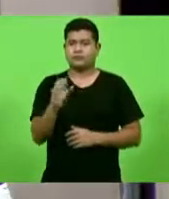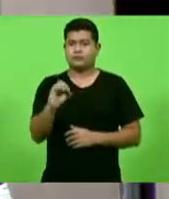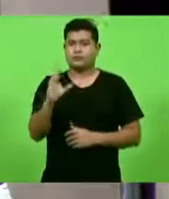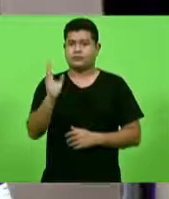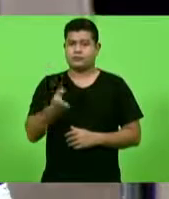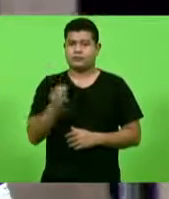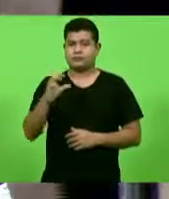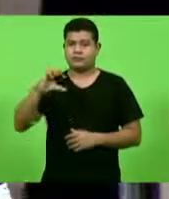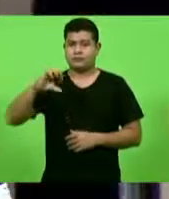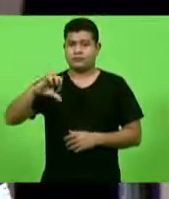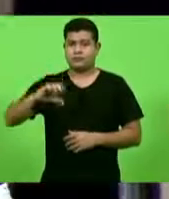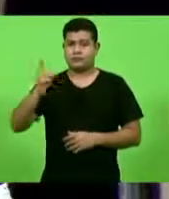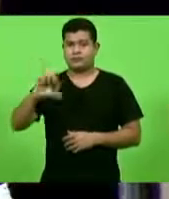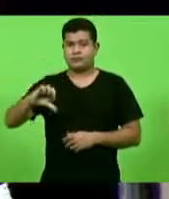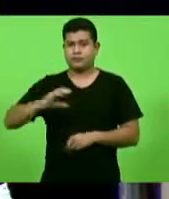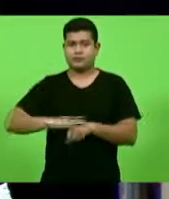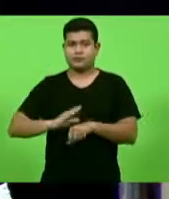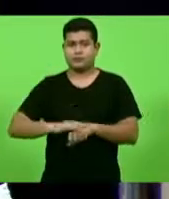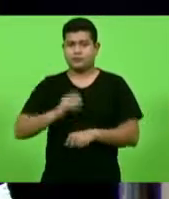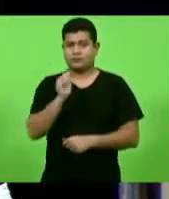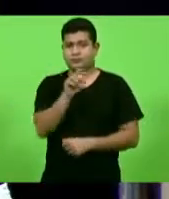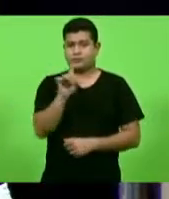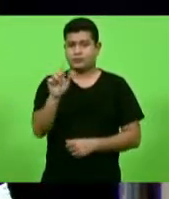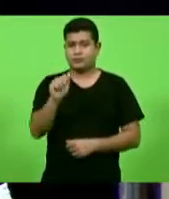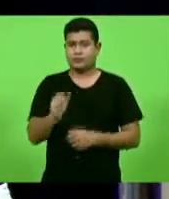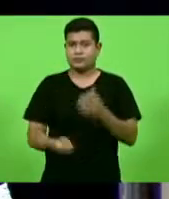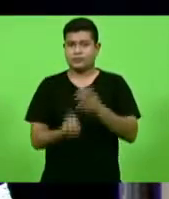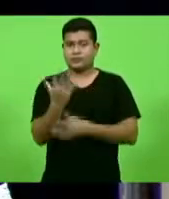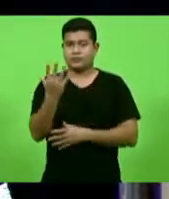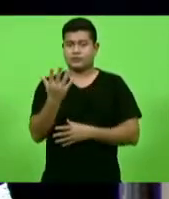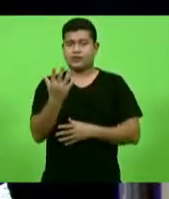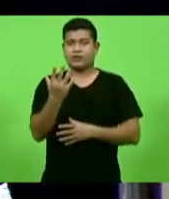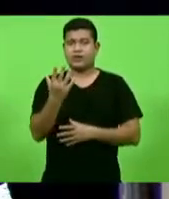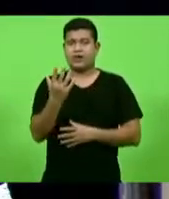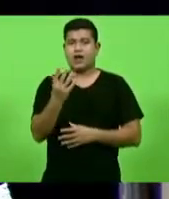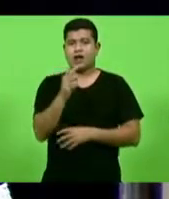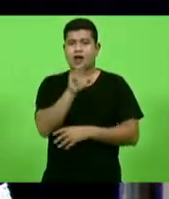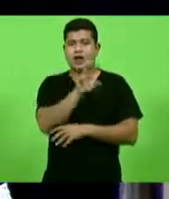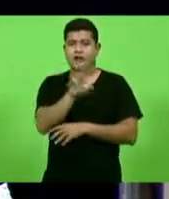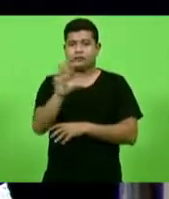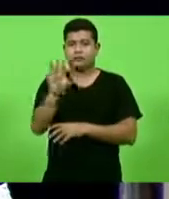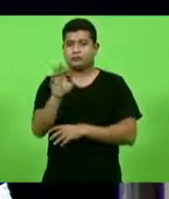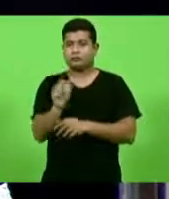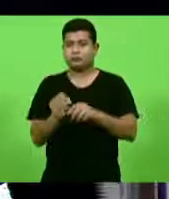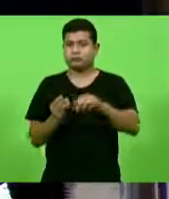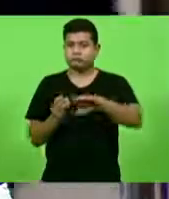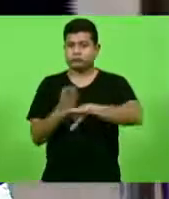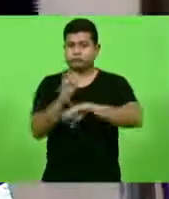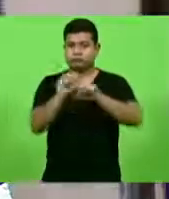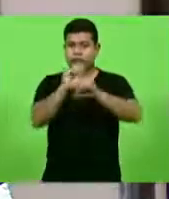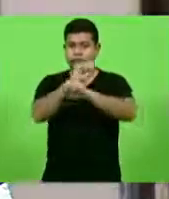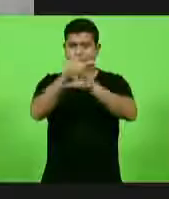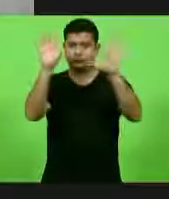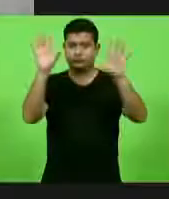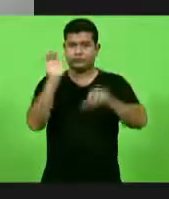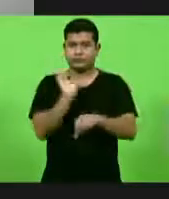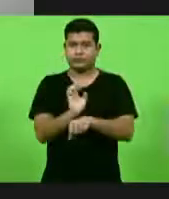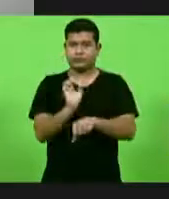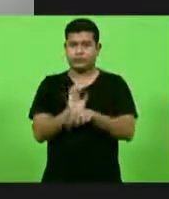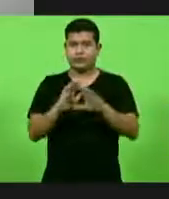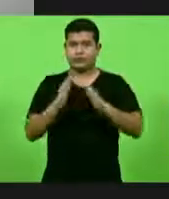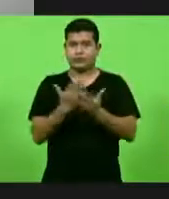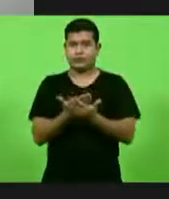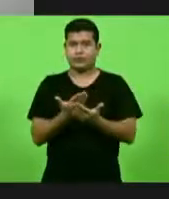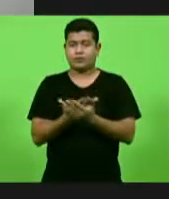Faraco de Luca. Institui o portal de transparência das escolas públicas pelo Estado e pelos